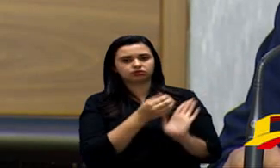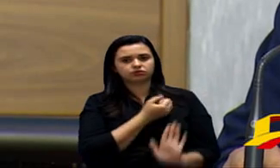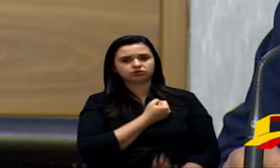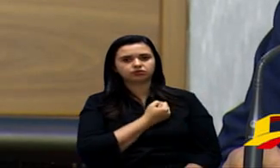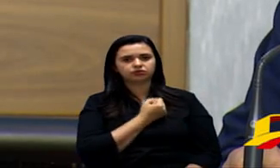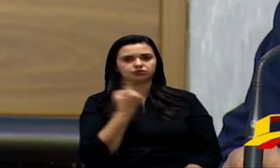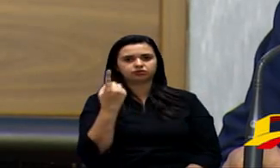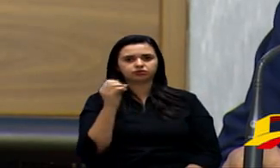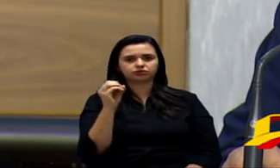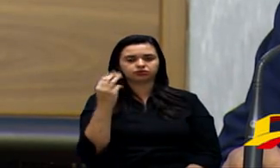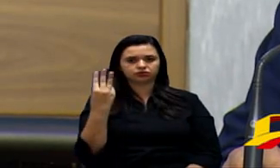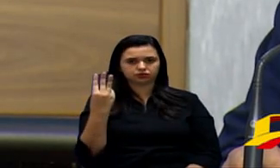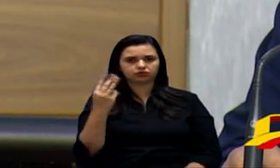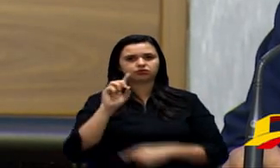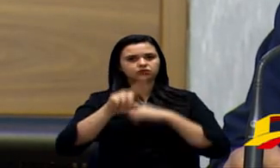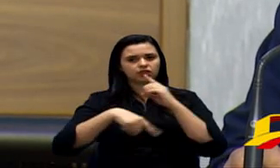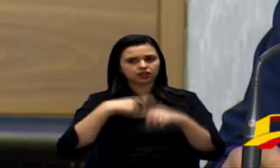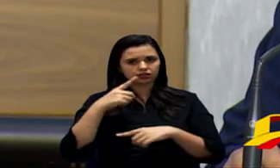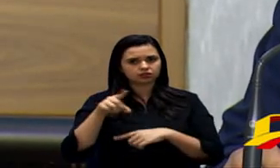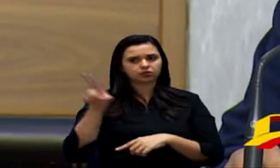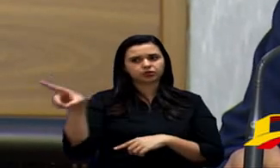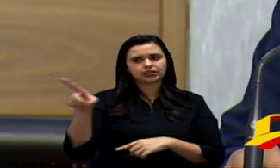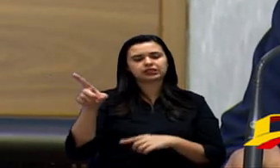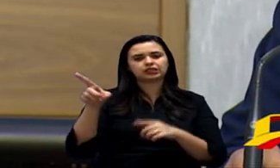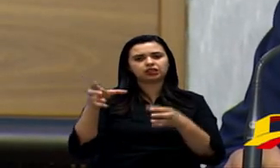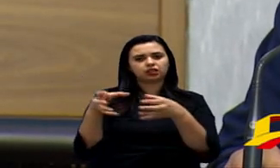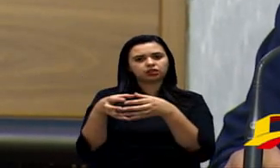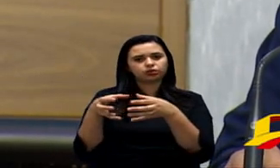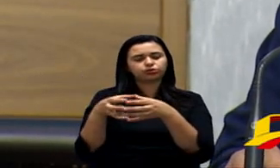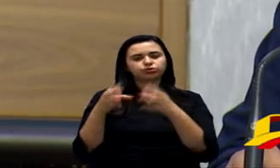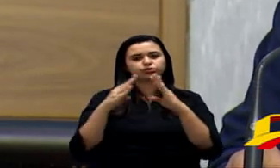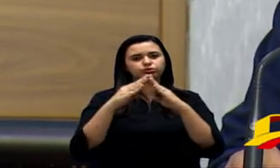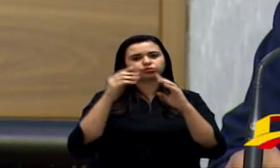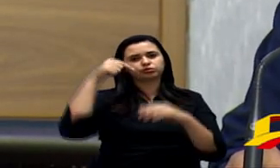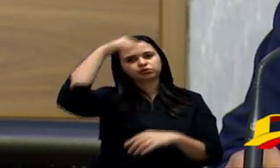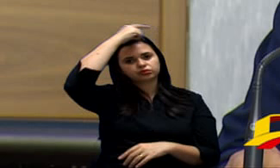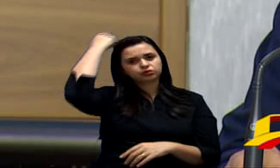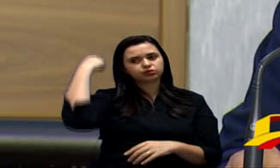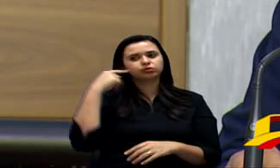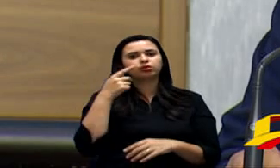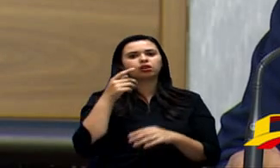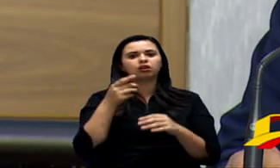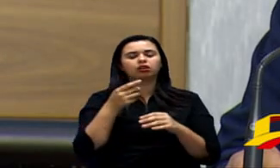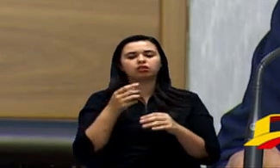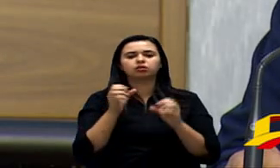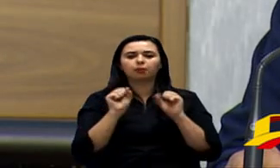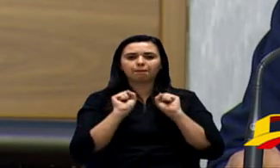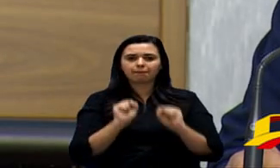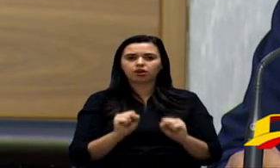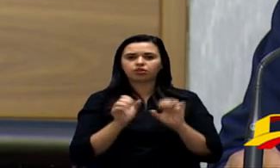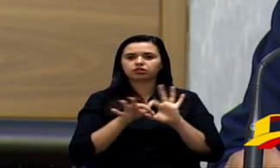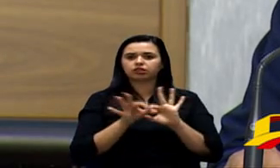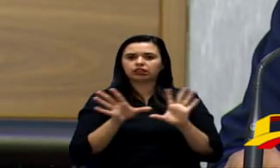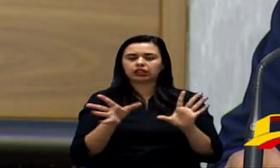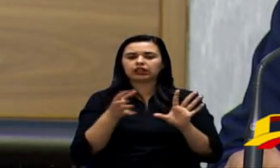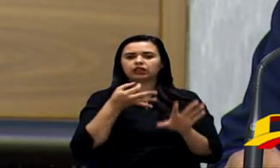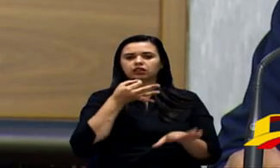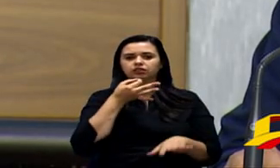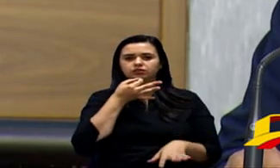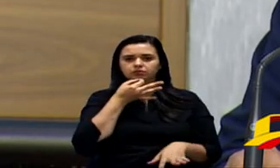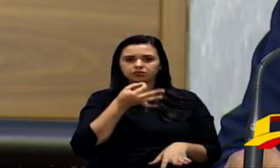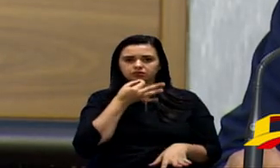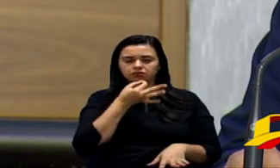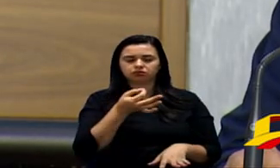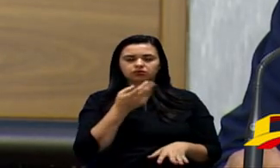para o pessoal do santuário se manifestar também. Aqui nós queremos agir com prudência, com aquilo que nós respeitamos